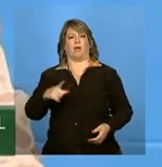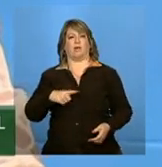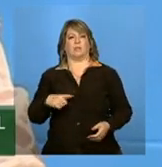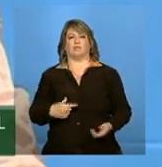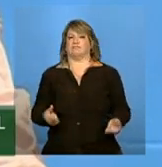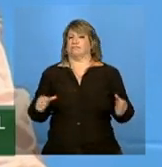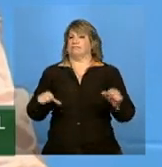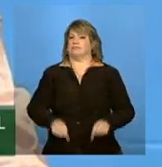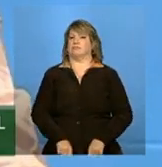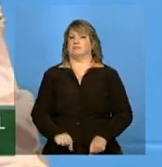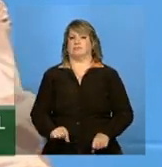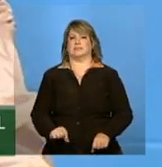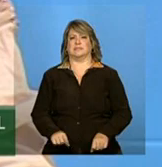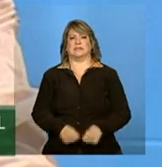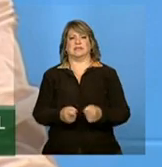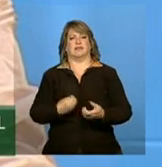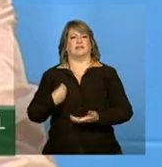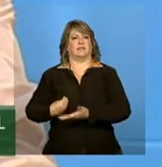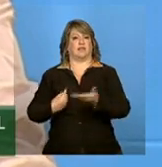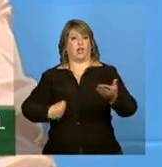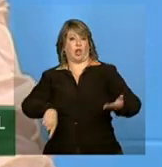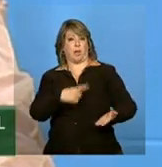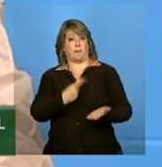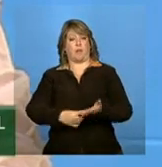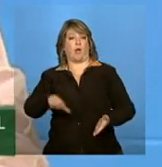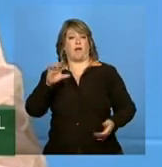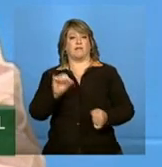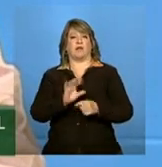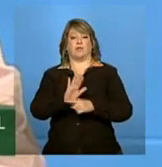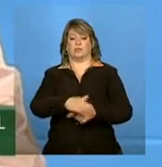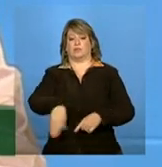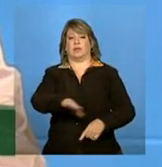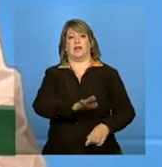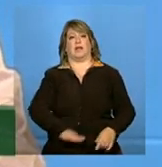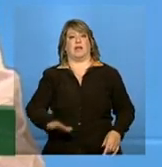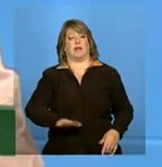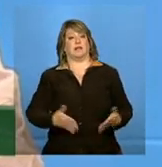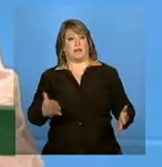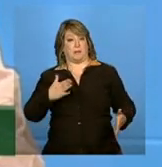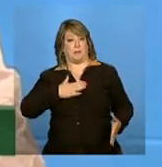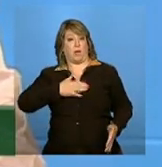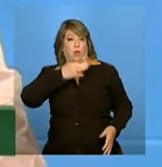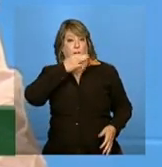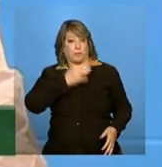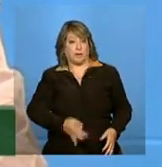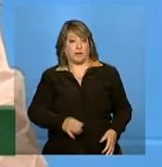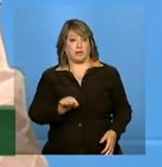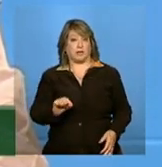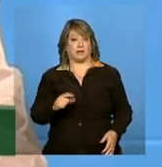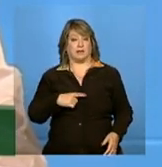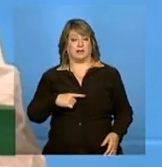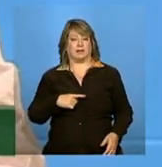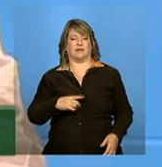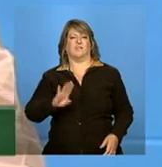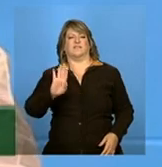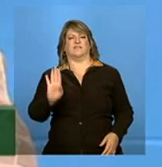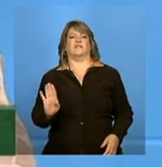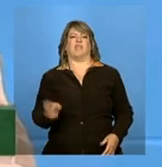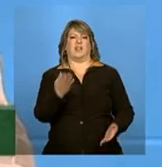negativo sobre as promessas que nós fizemos para as nossas crianças. E, na minha opinião, a